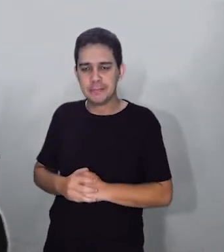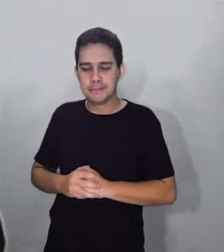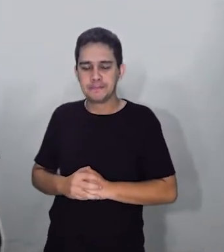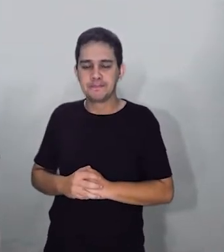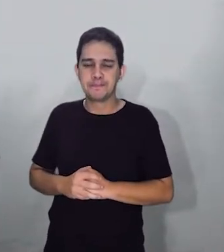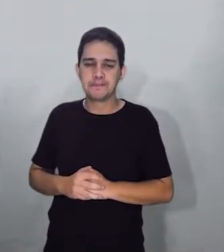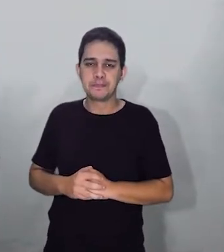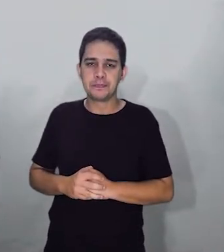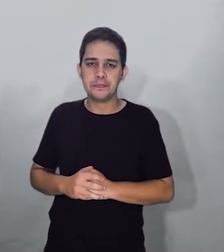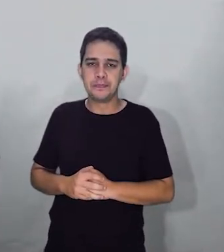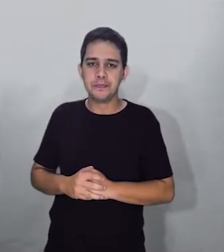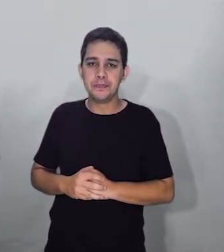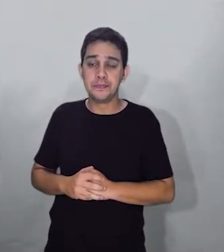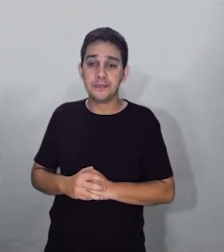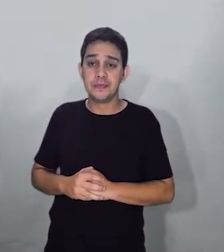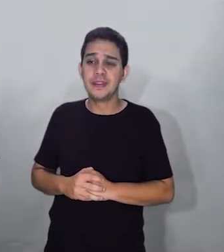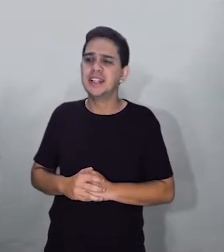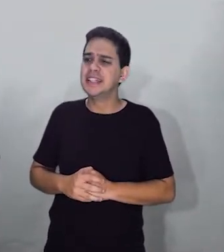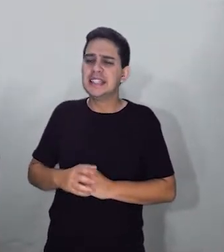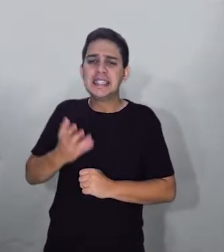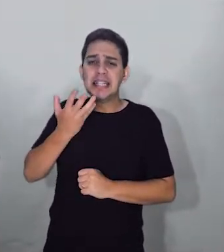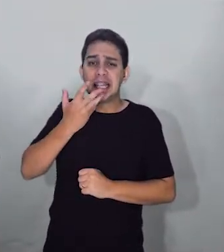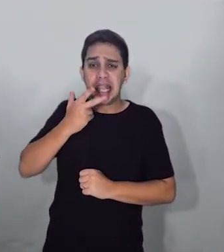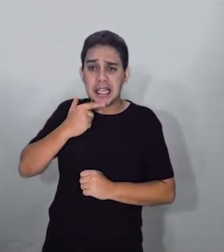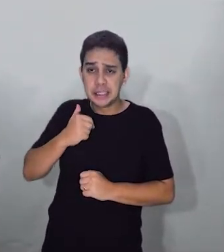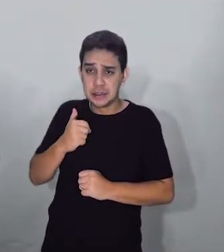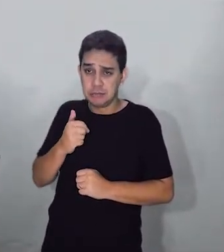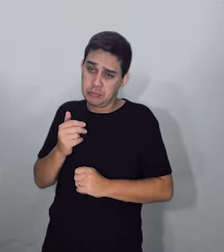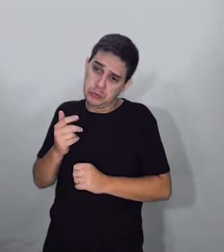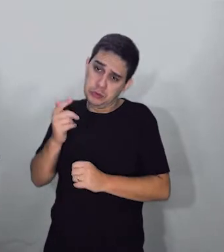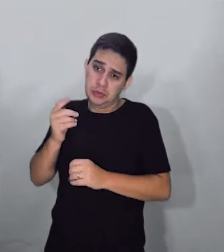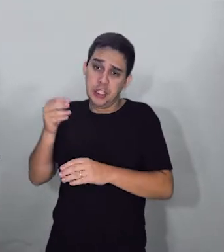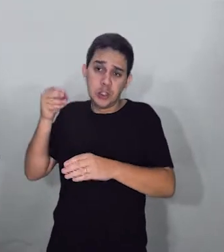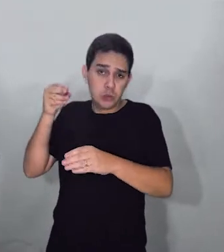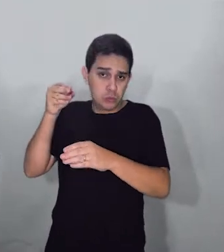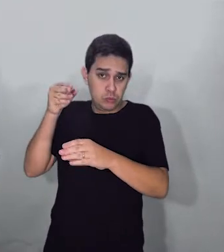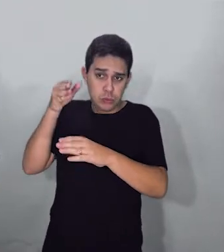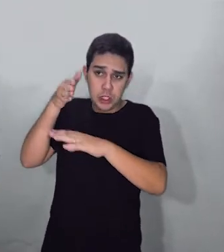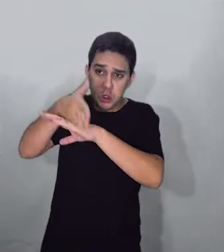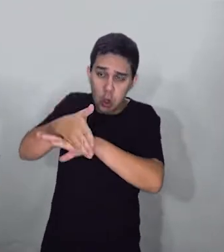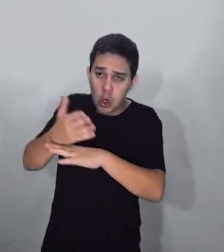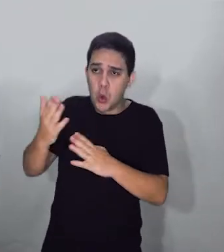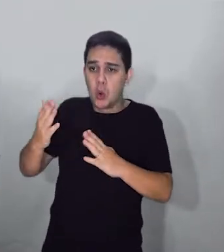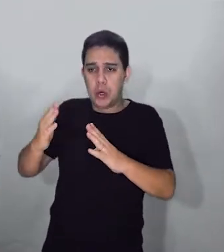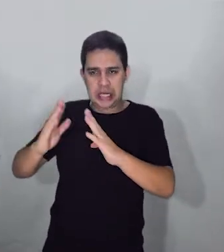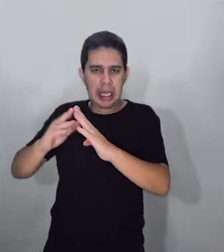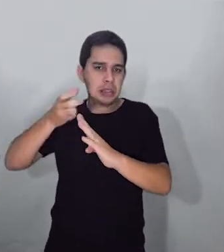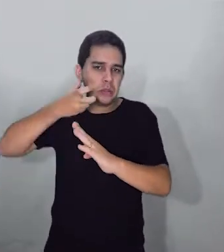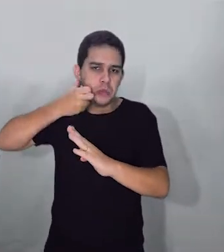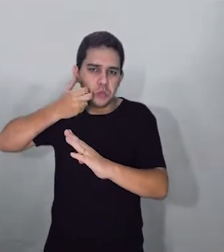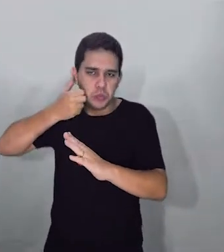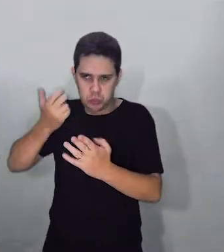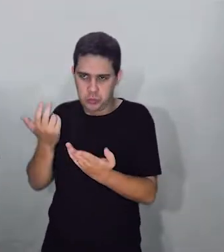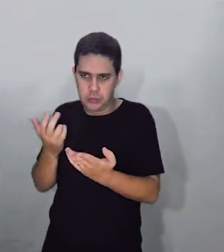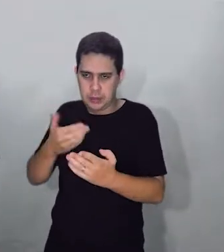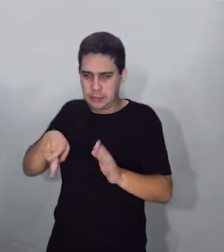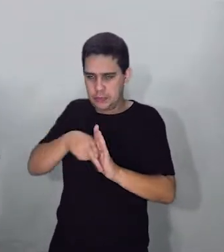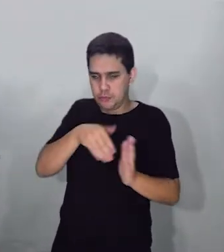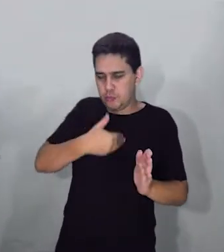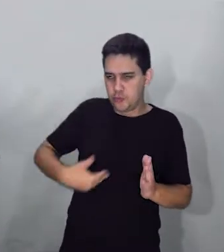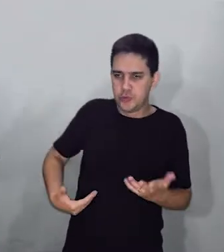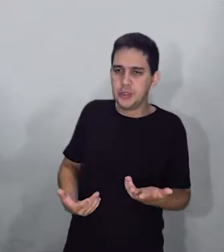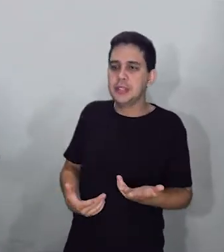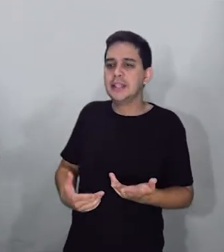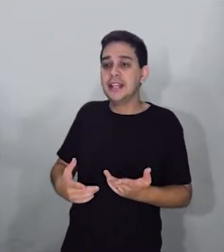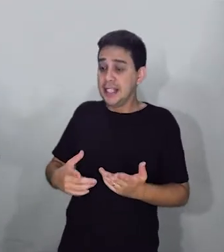passou por um serviço de acolhimento, ela foi cadastrada no MCA, ela tem uma ficha com os dados que lhe dizem respeito,